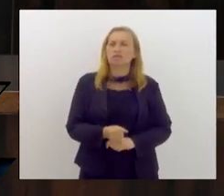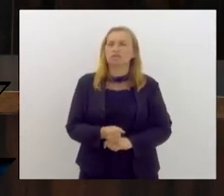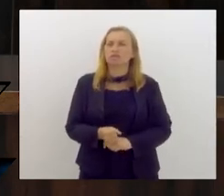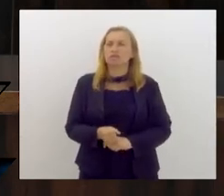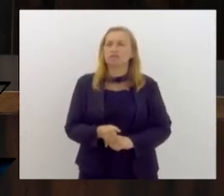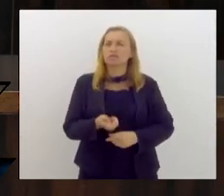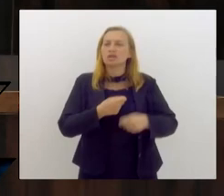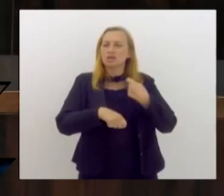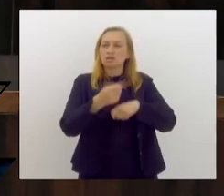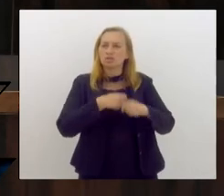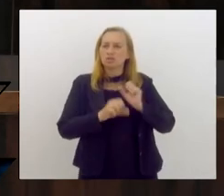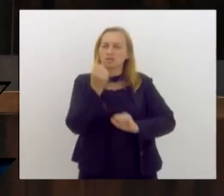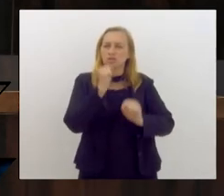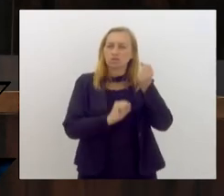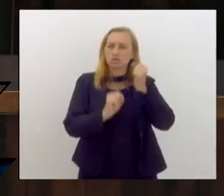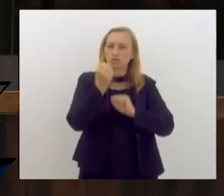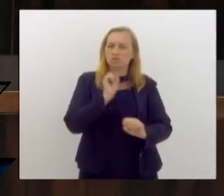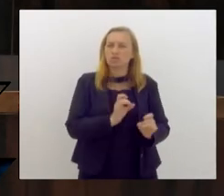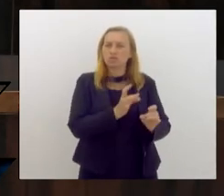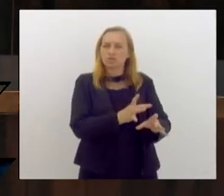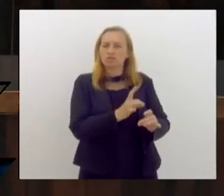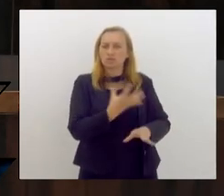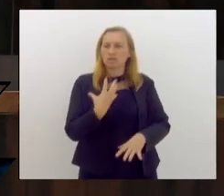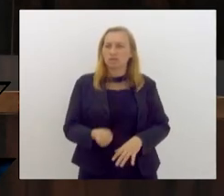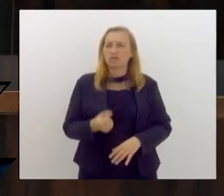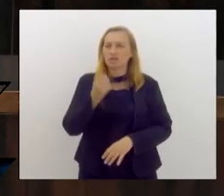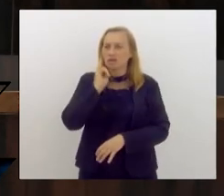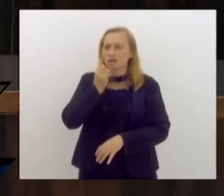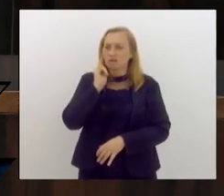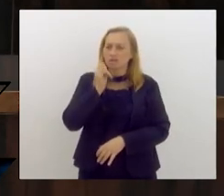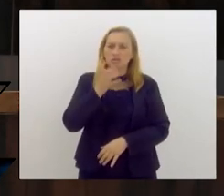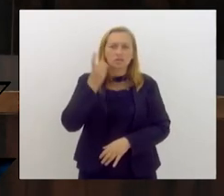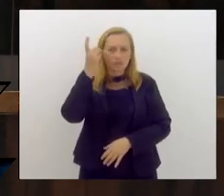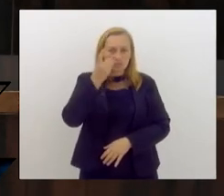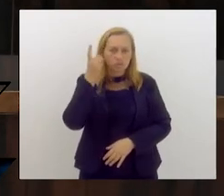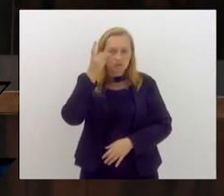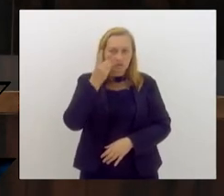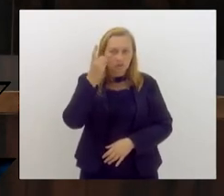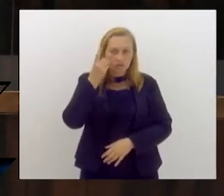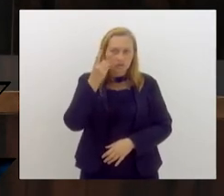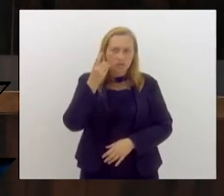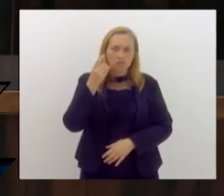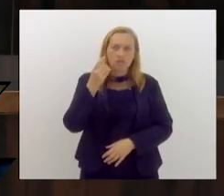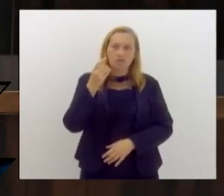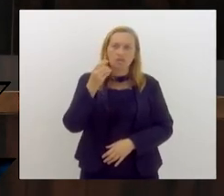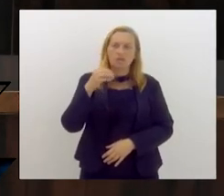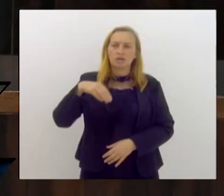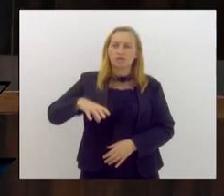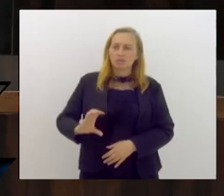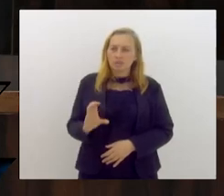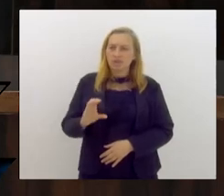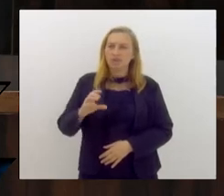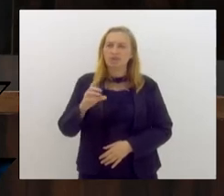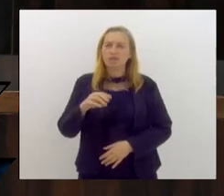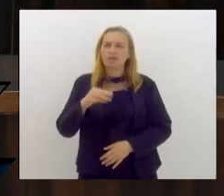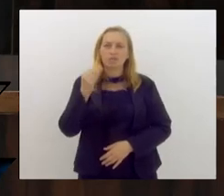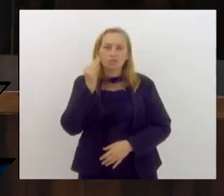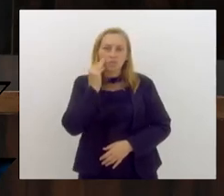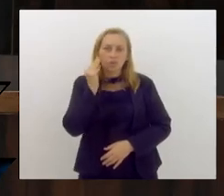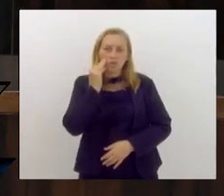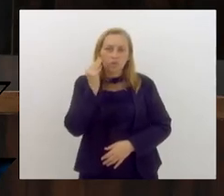de economia, indústria e comércio favorável. Relator, deputados Carlos Miquel, Mônica